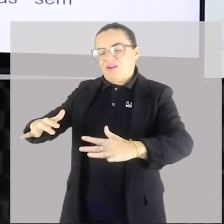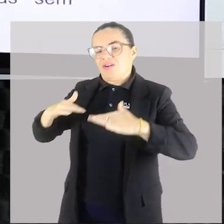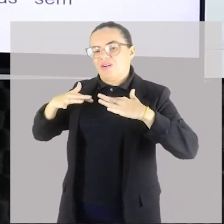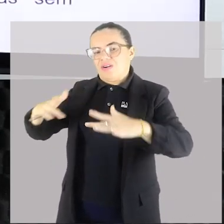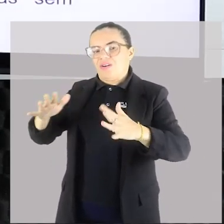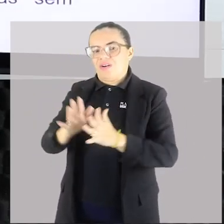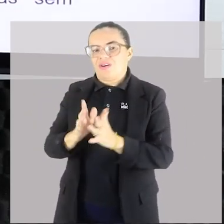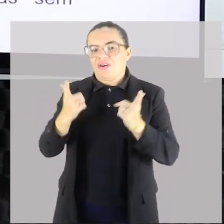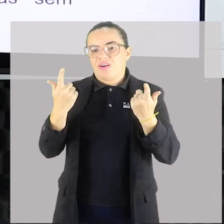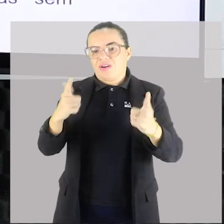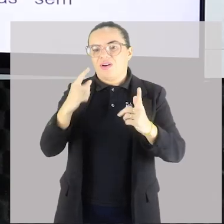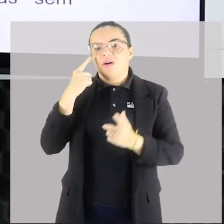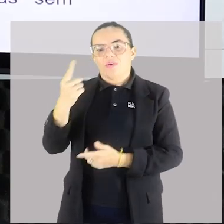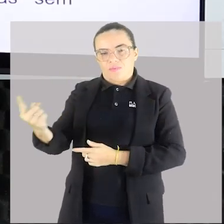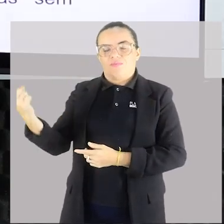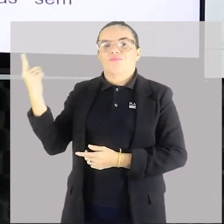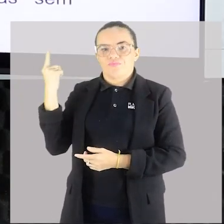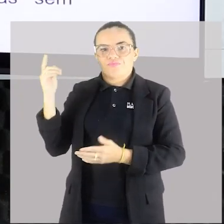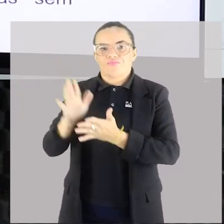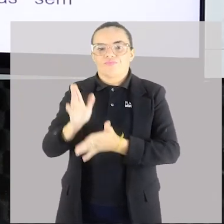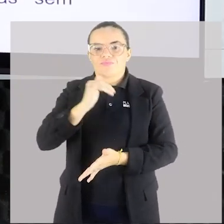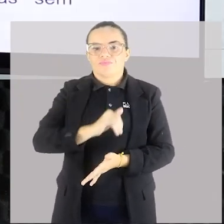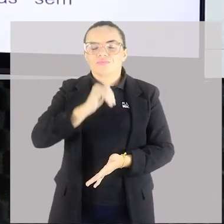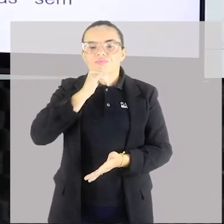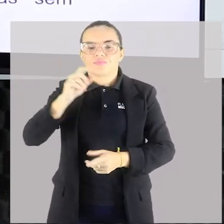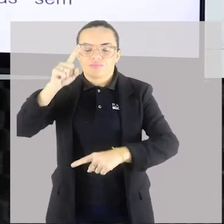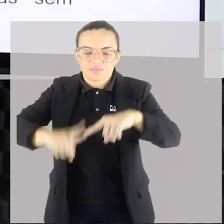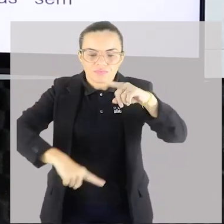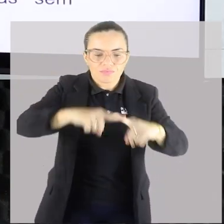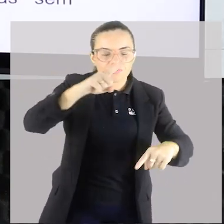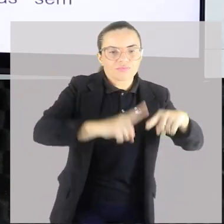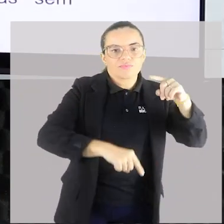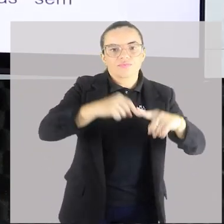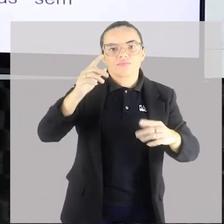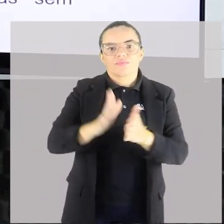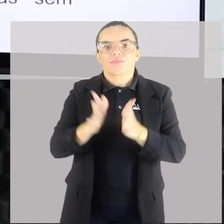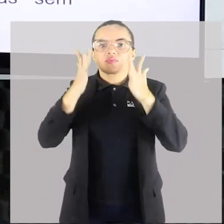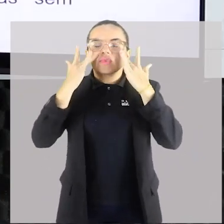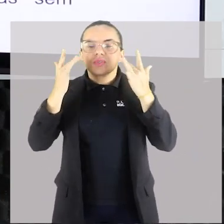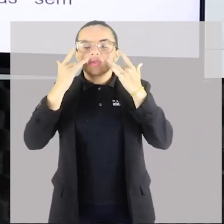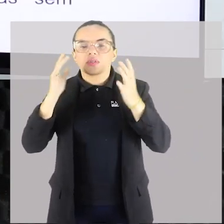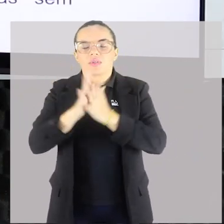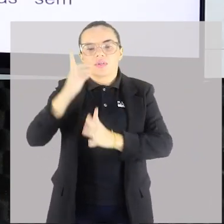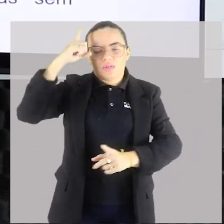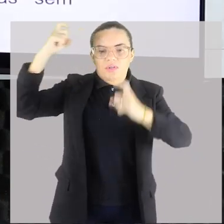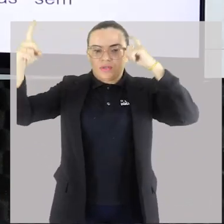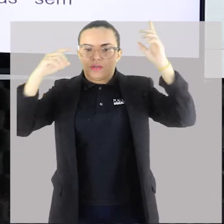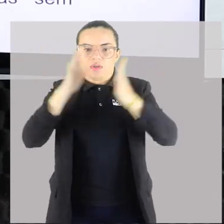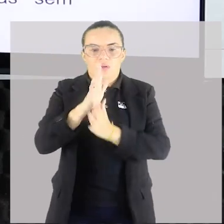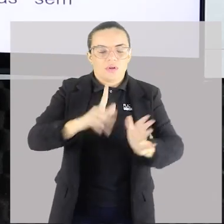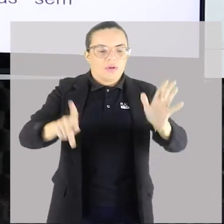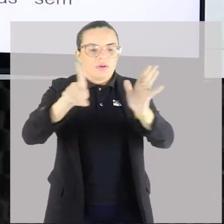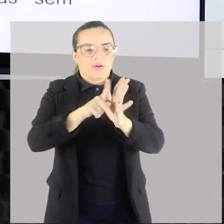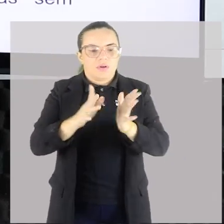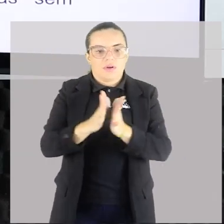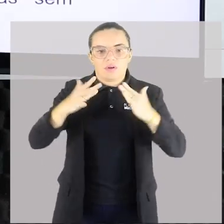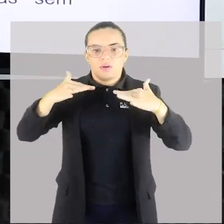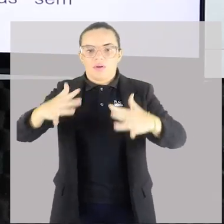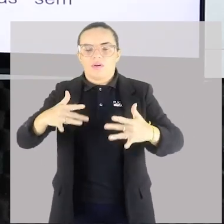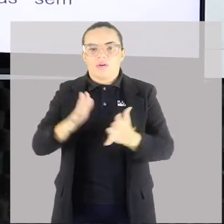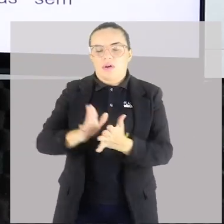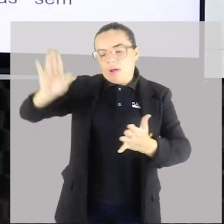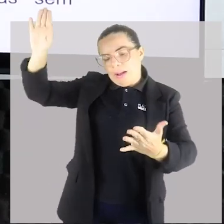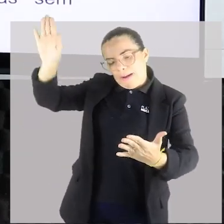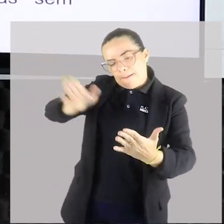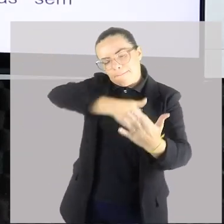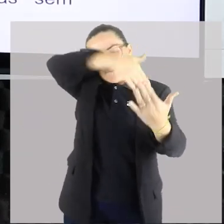o gestualismo action paint, tanto de objetos que o artista monta para criar, quanto do próprio movimento. Ele simplesmente faz isso.